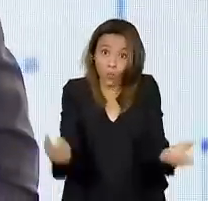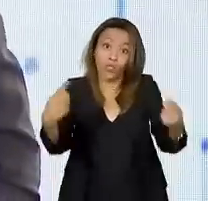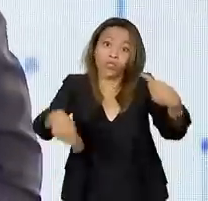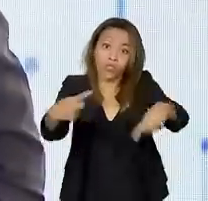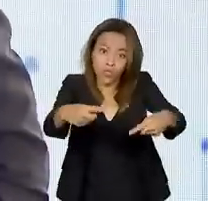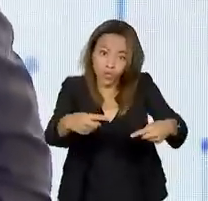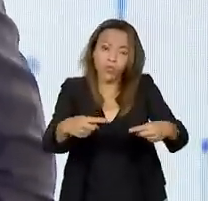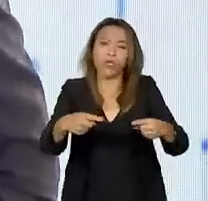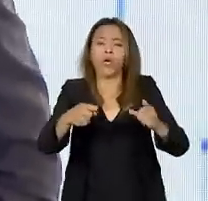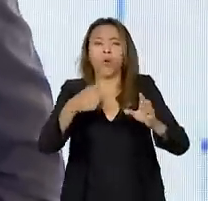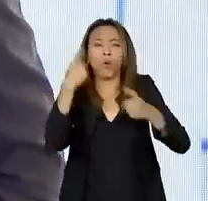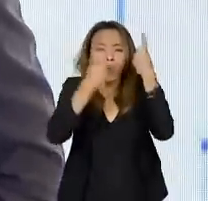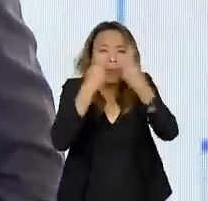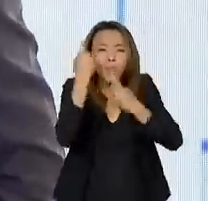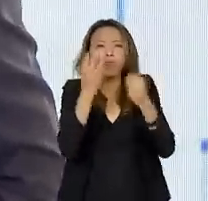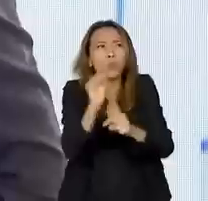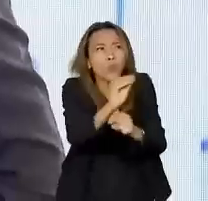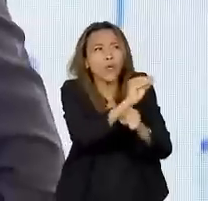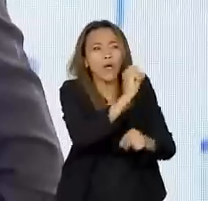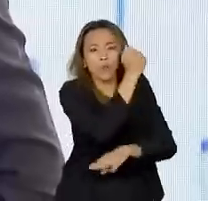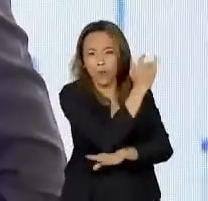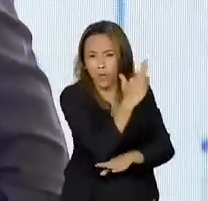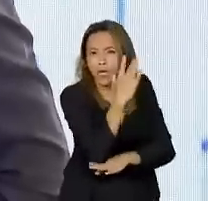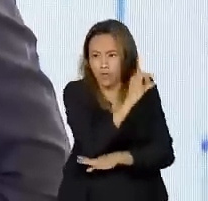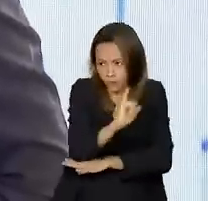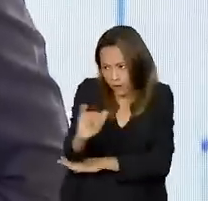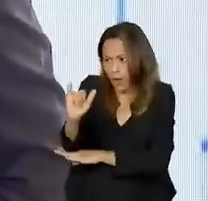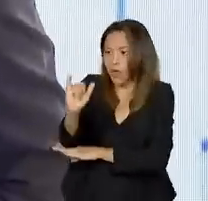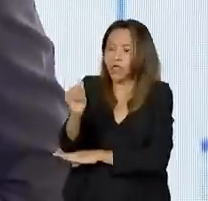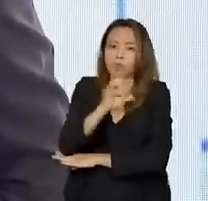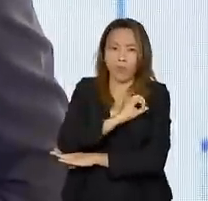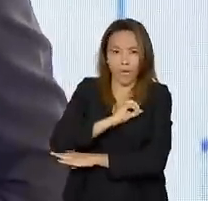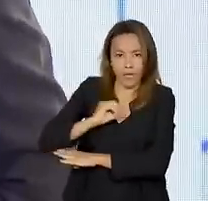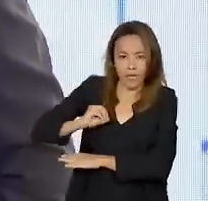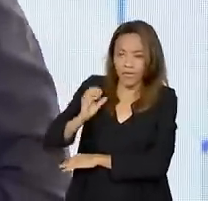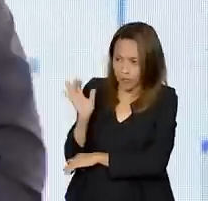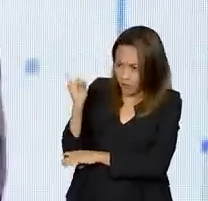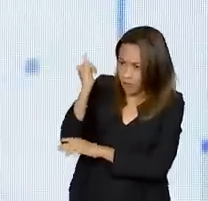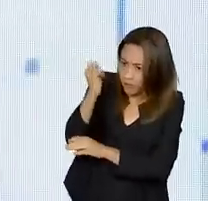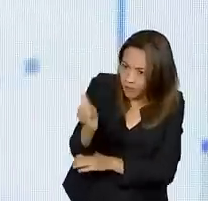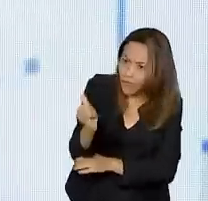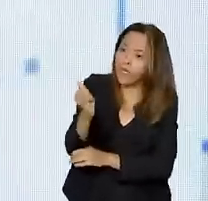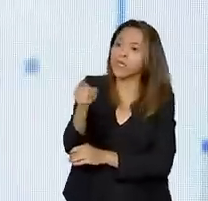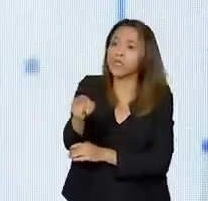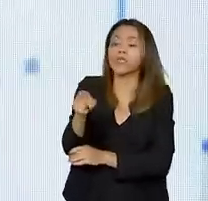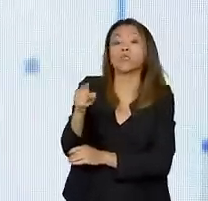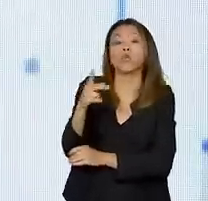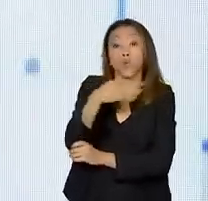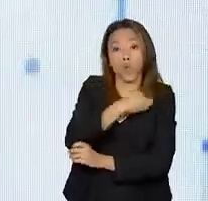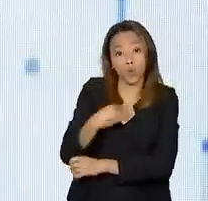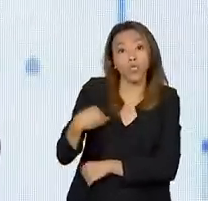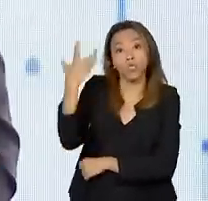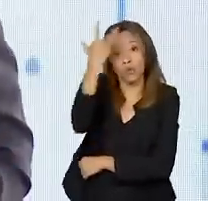meio ambiente, ministra Marina, e ministro Haddad, que vem debatendo também dentro do Ministério,